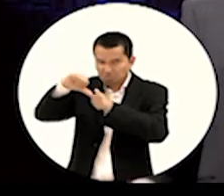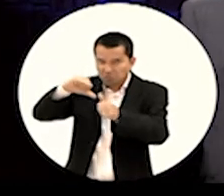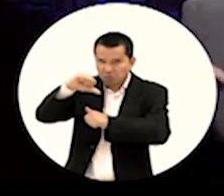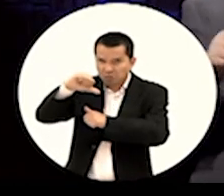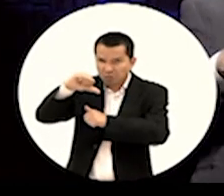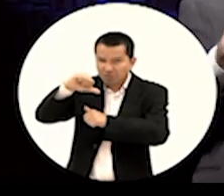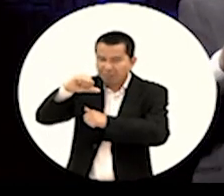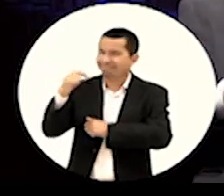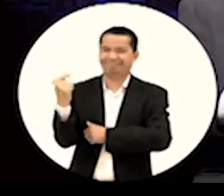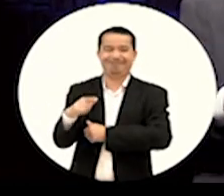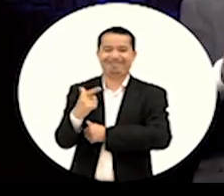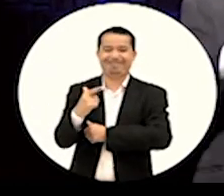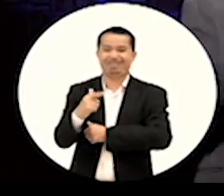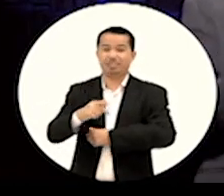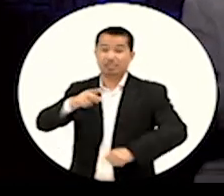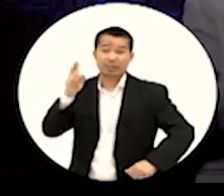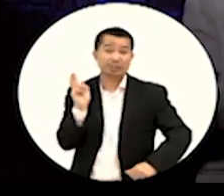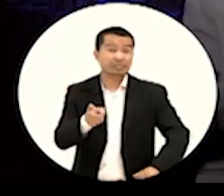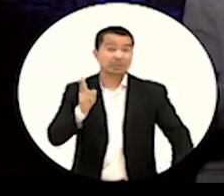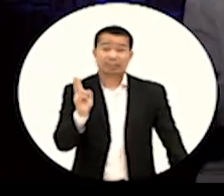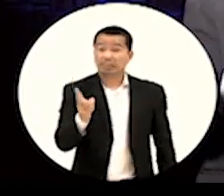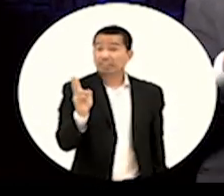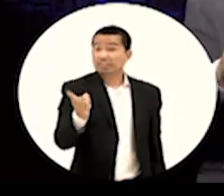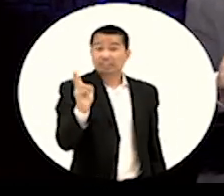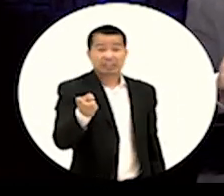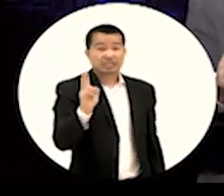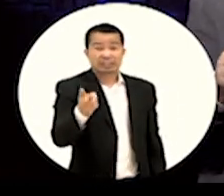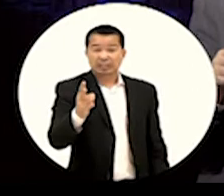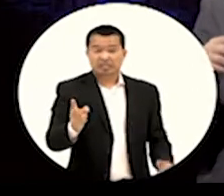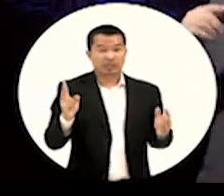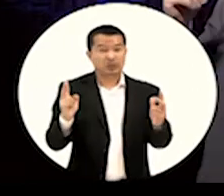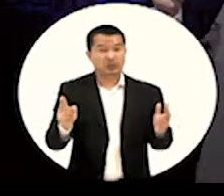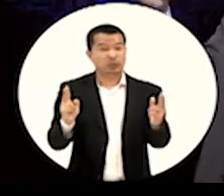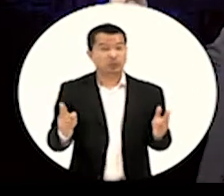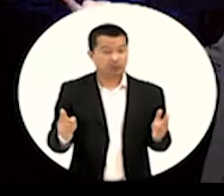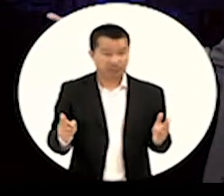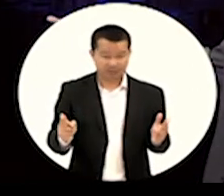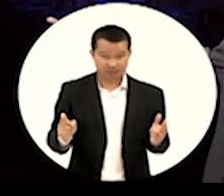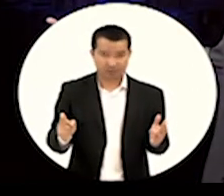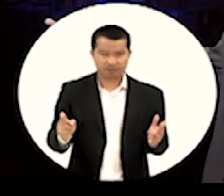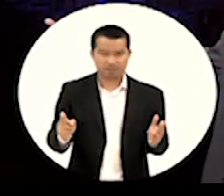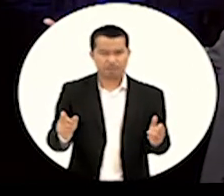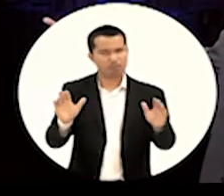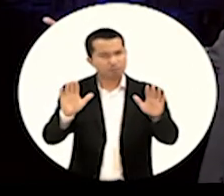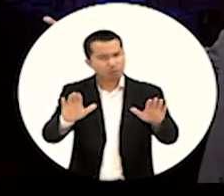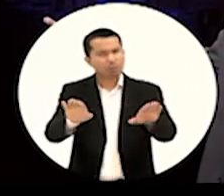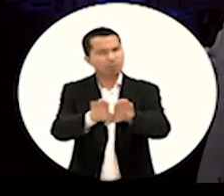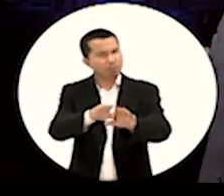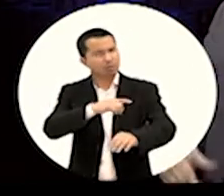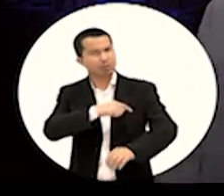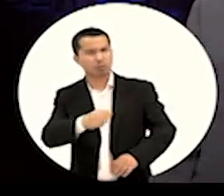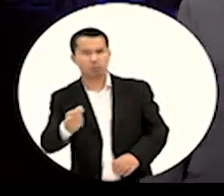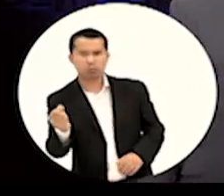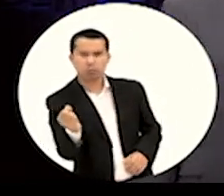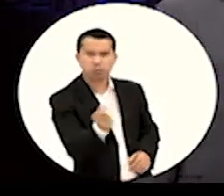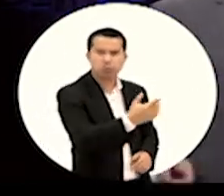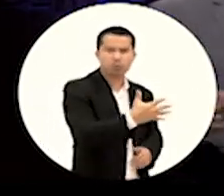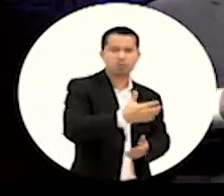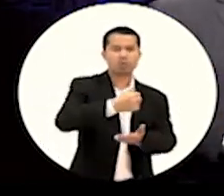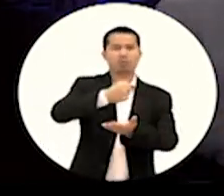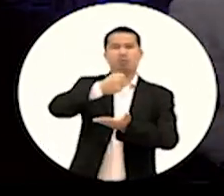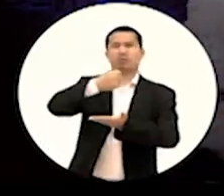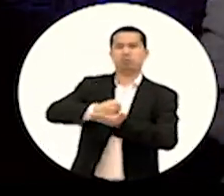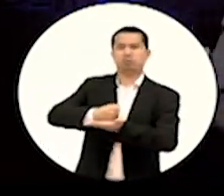que Ele é o mesmo ontem, hoje e para sempre. Ao contrário, no